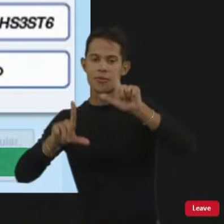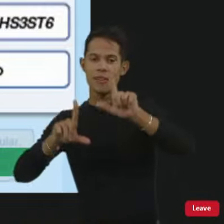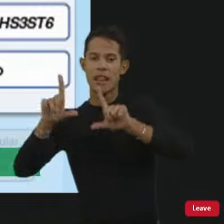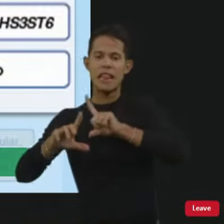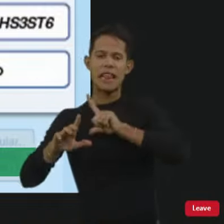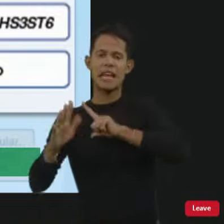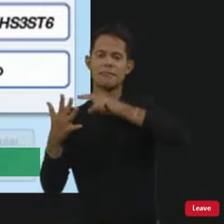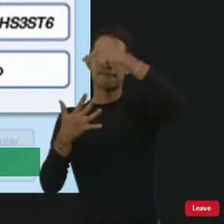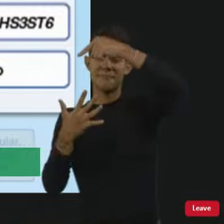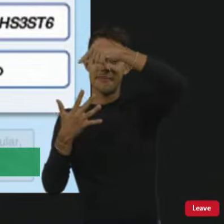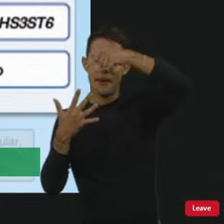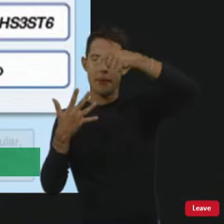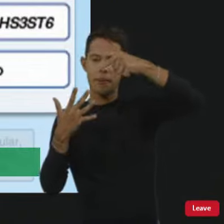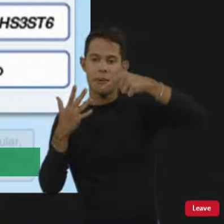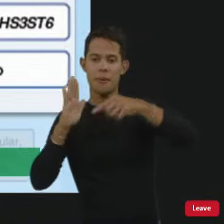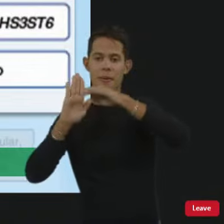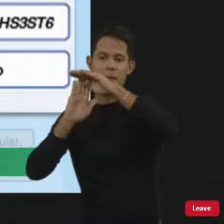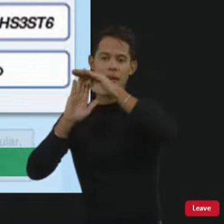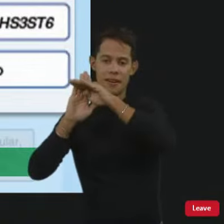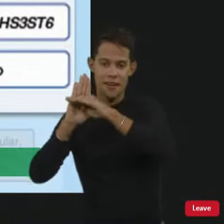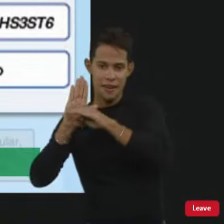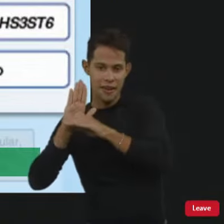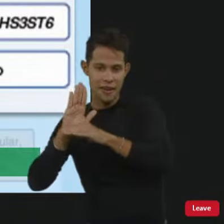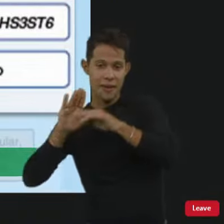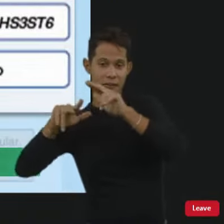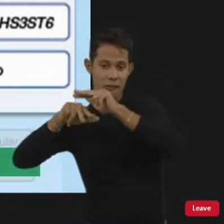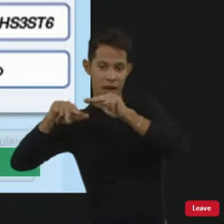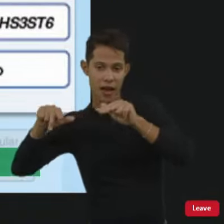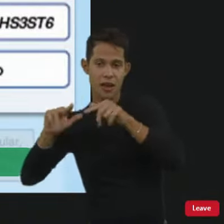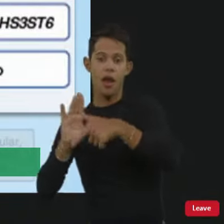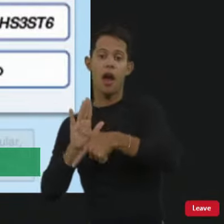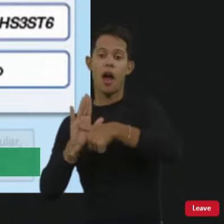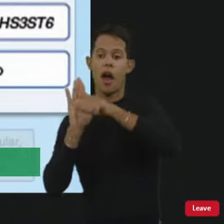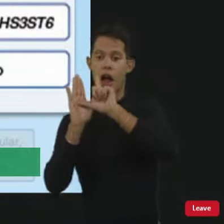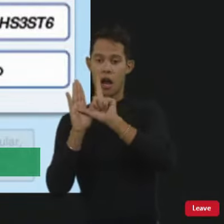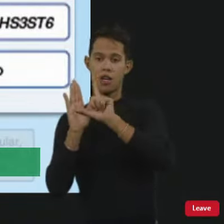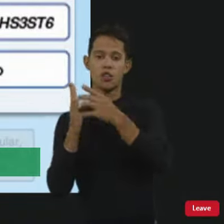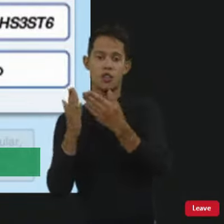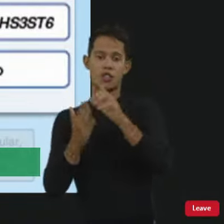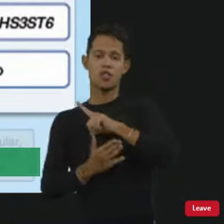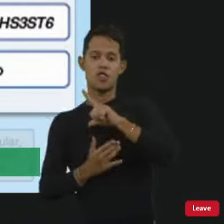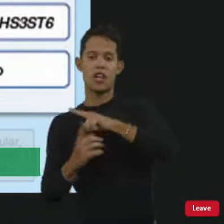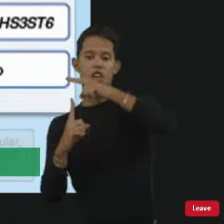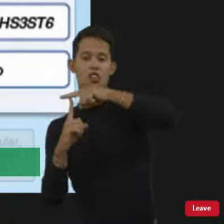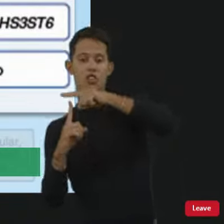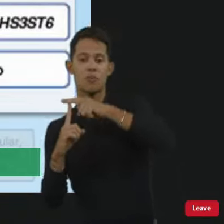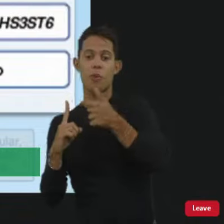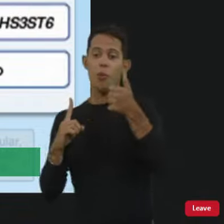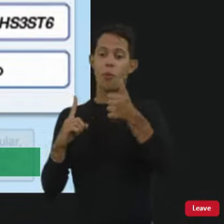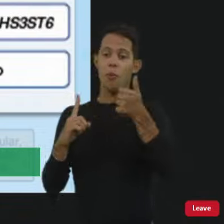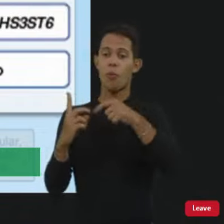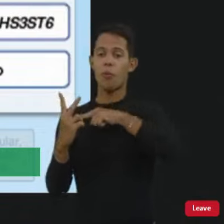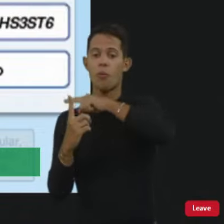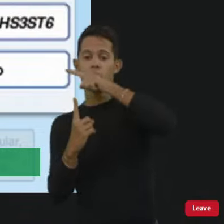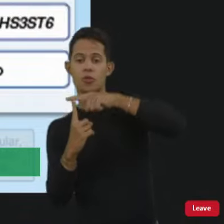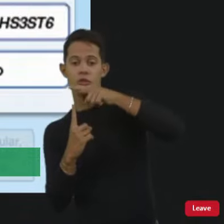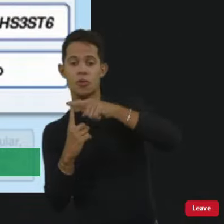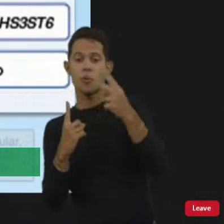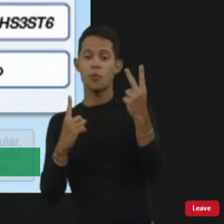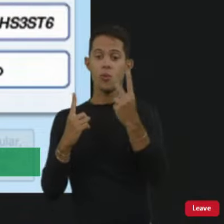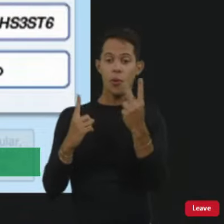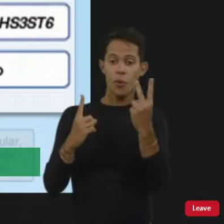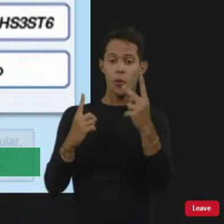angedema hereditário. Então, anteriormente, a gente classificava em angedema tipo 1, tipo 2, tipo 3. Hoje, a gente já